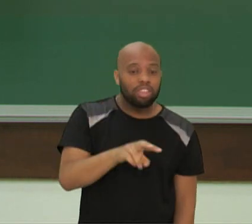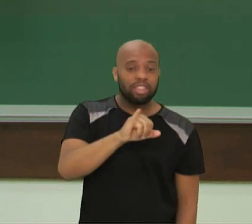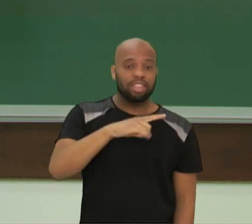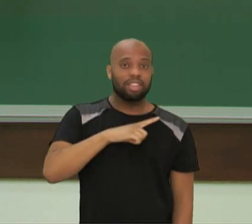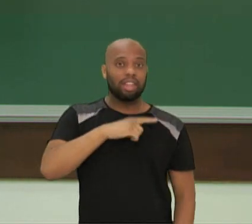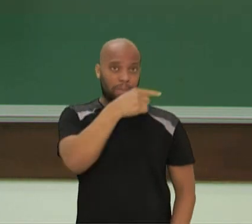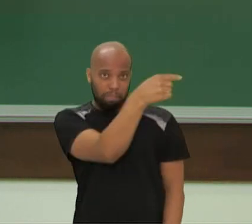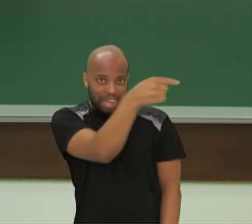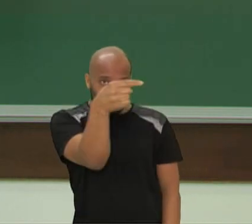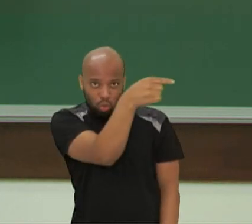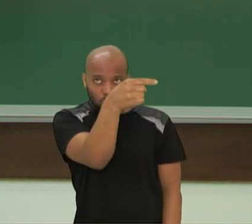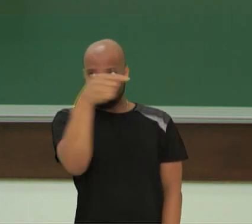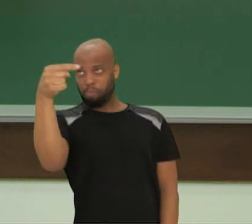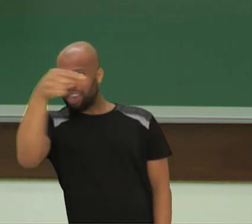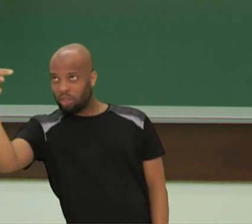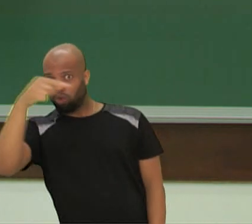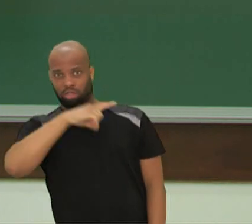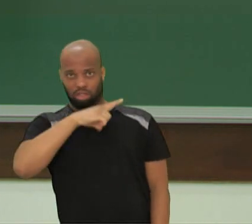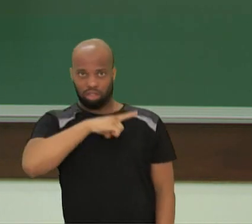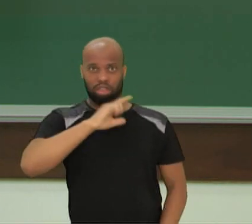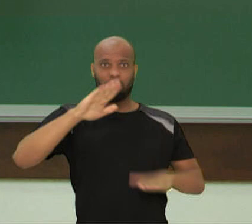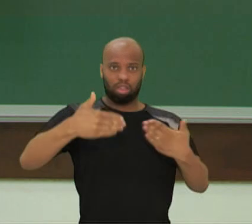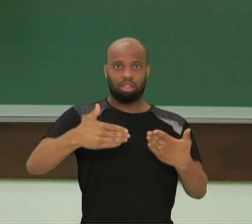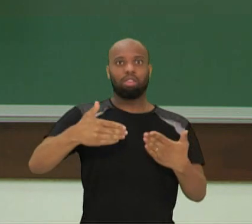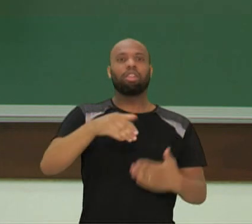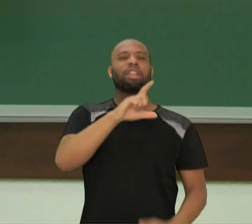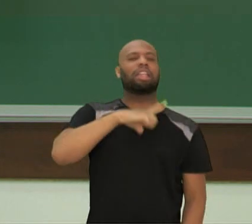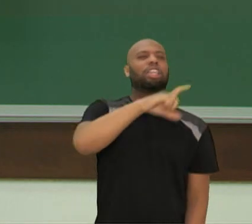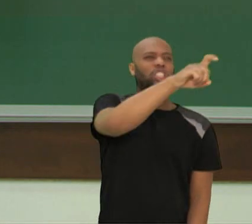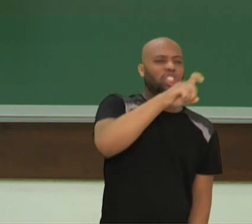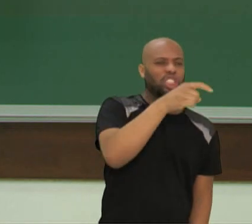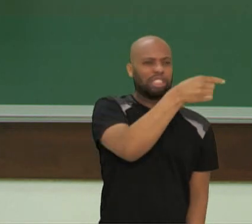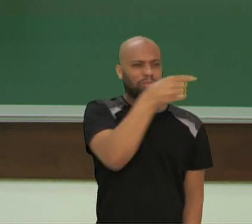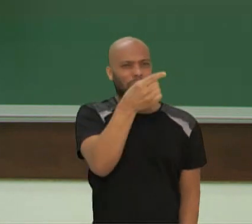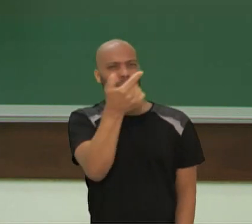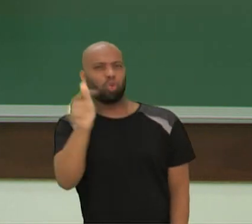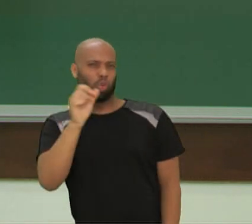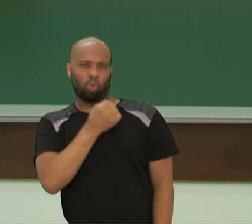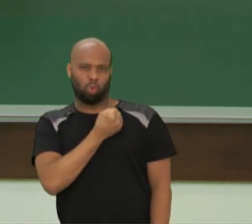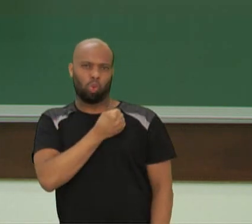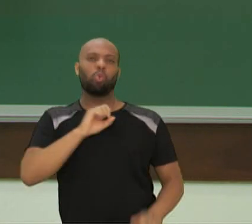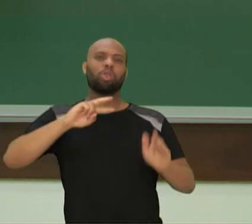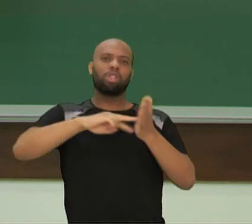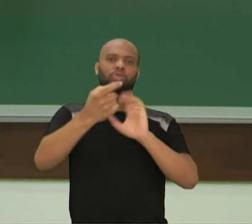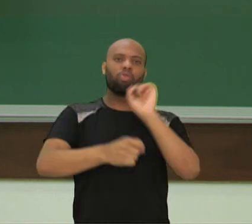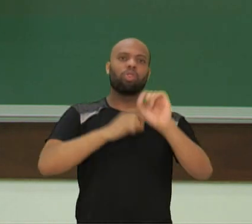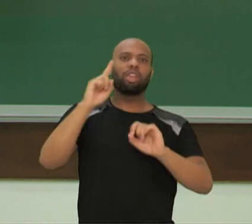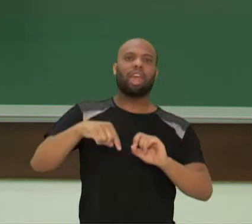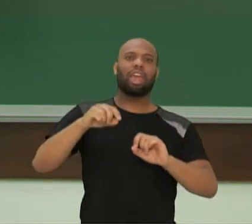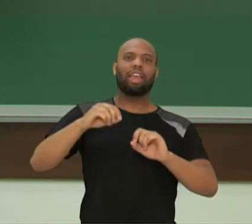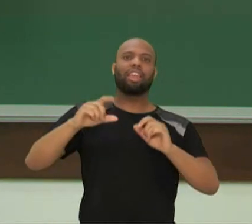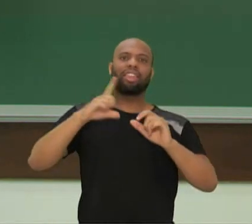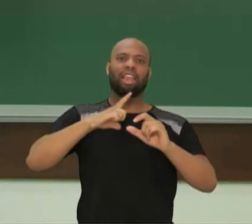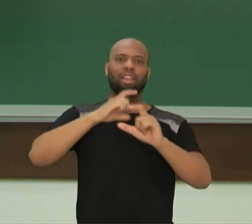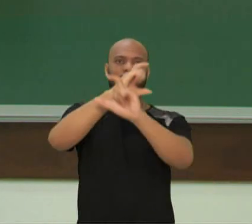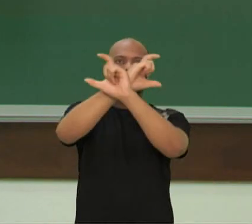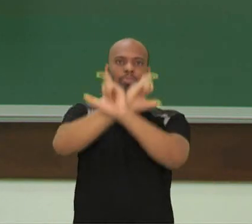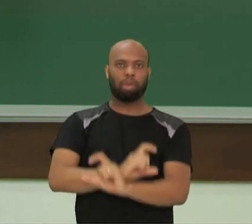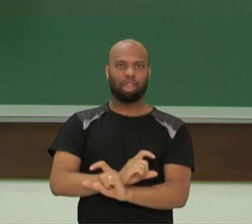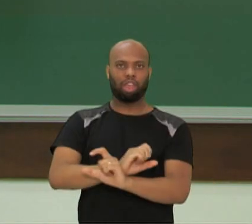uma subtração ali do x menos um outro número, aí ele está transladado, então